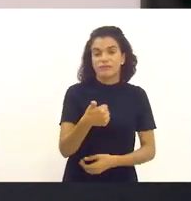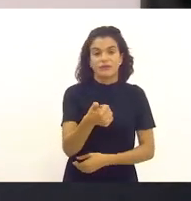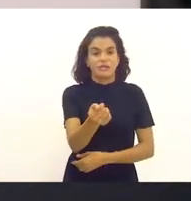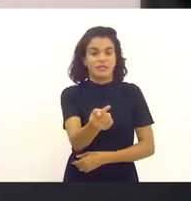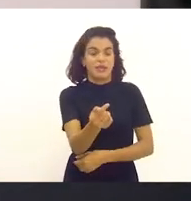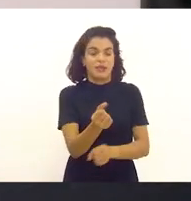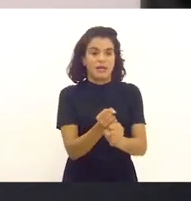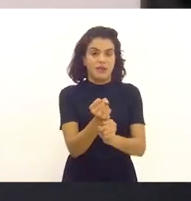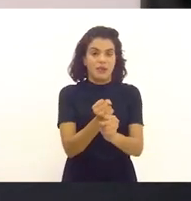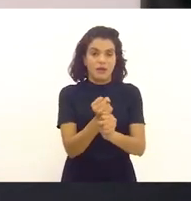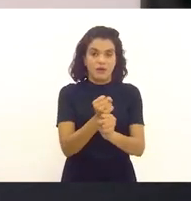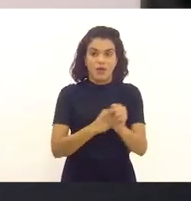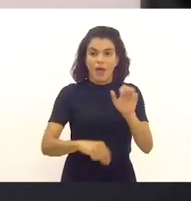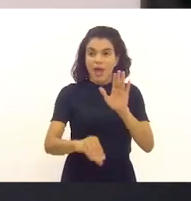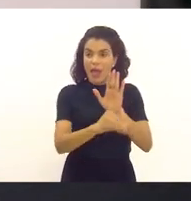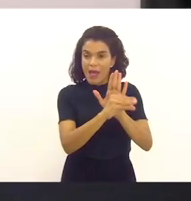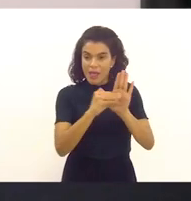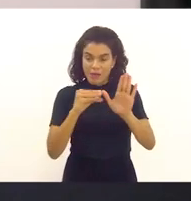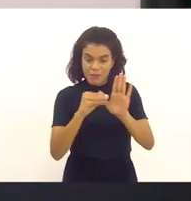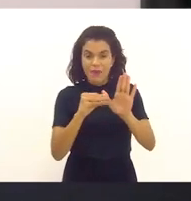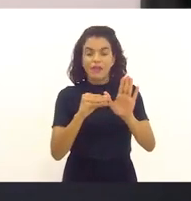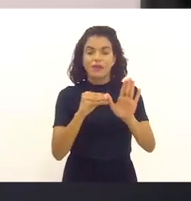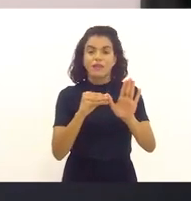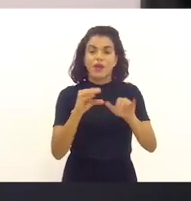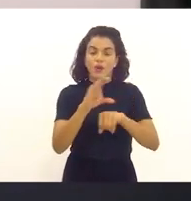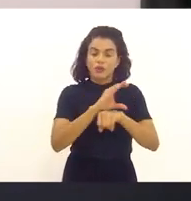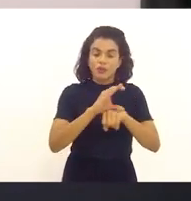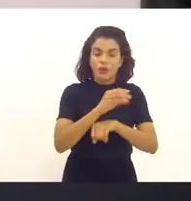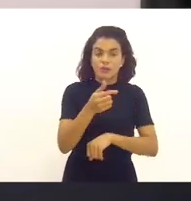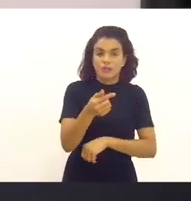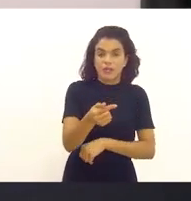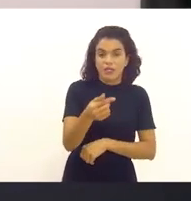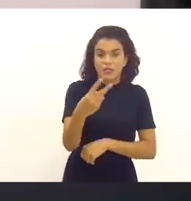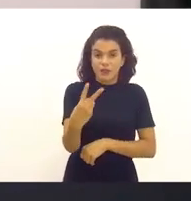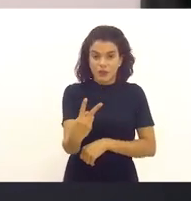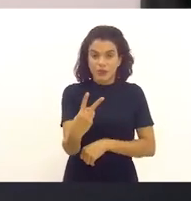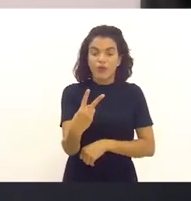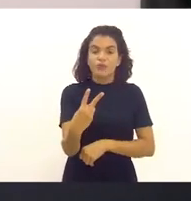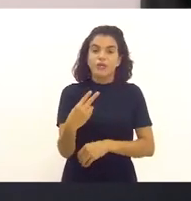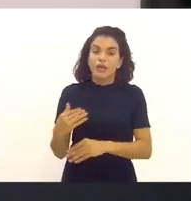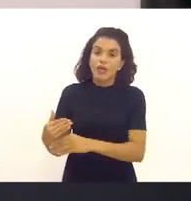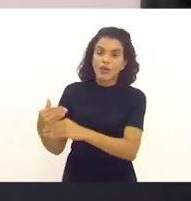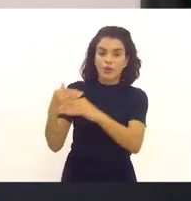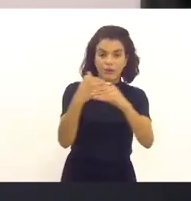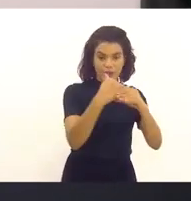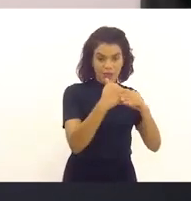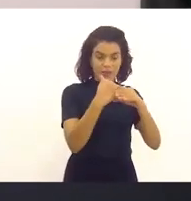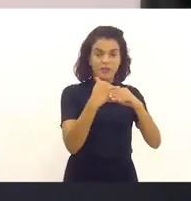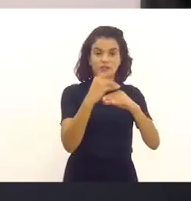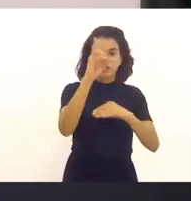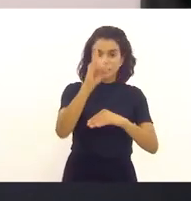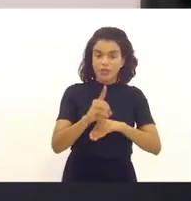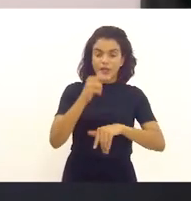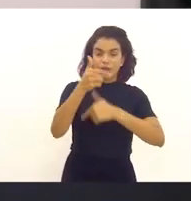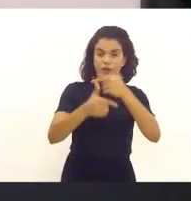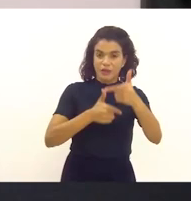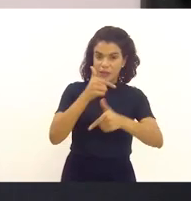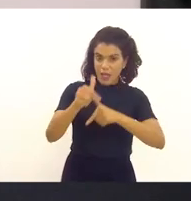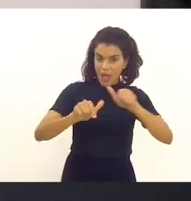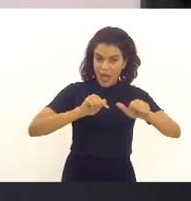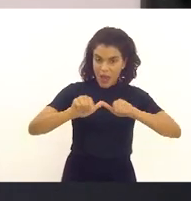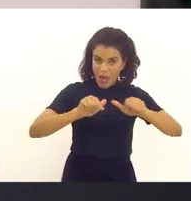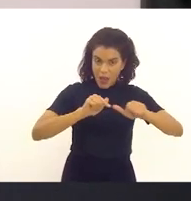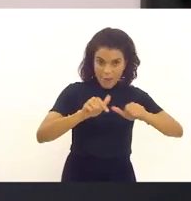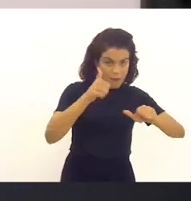2013 a emenda constitucional 72 estabelece a igualdade de direitos trabalhistas entre